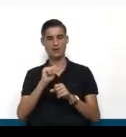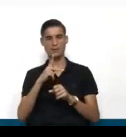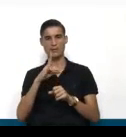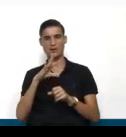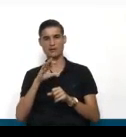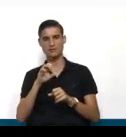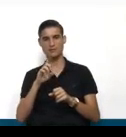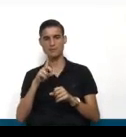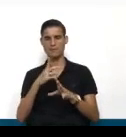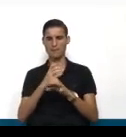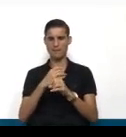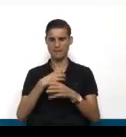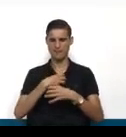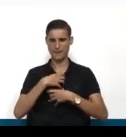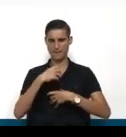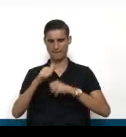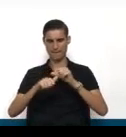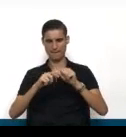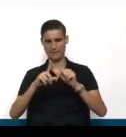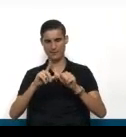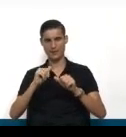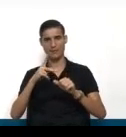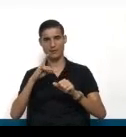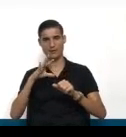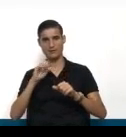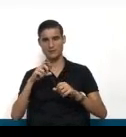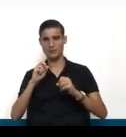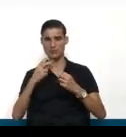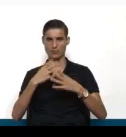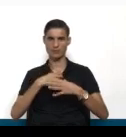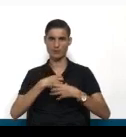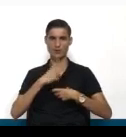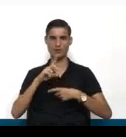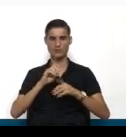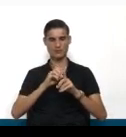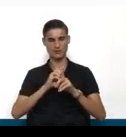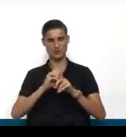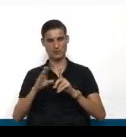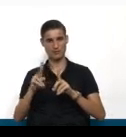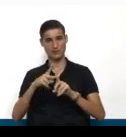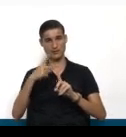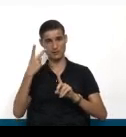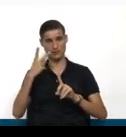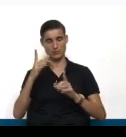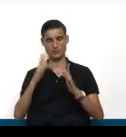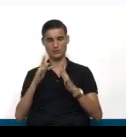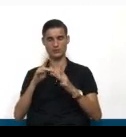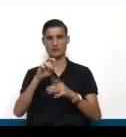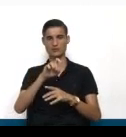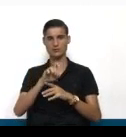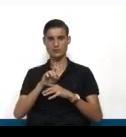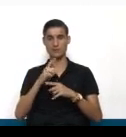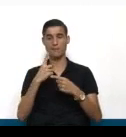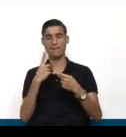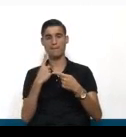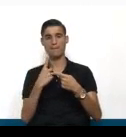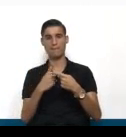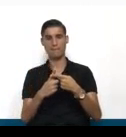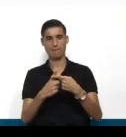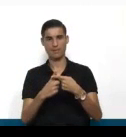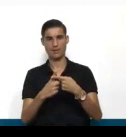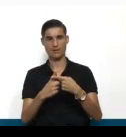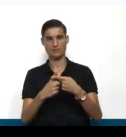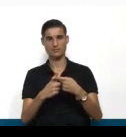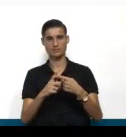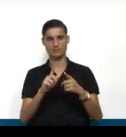Laplace? A forma da equação de Laplace, o modelo, é a derivada segunda em relação a x, mais